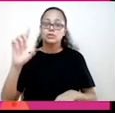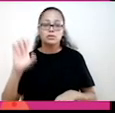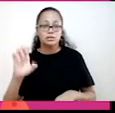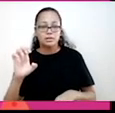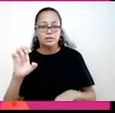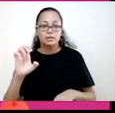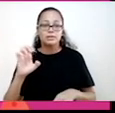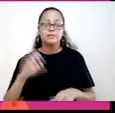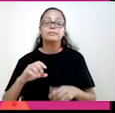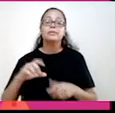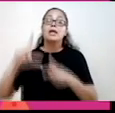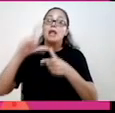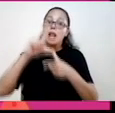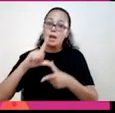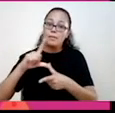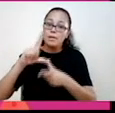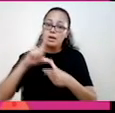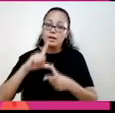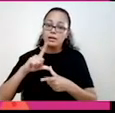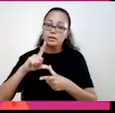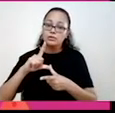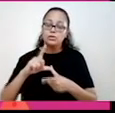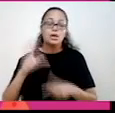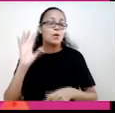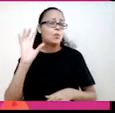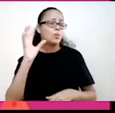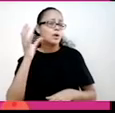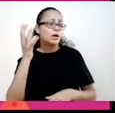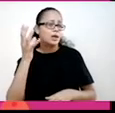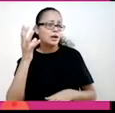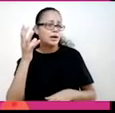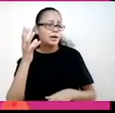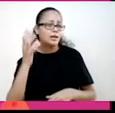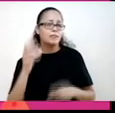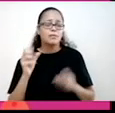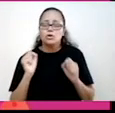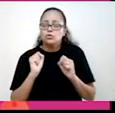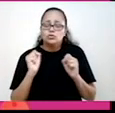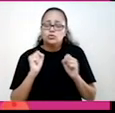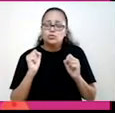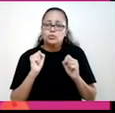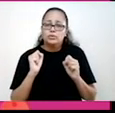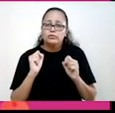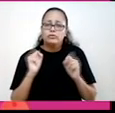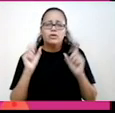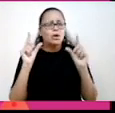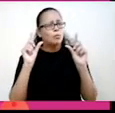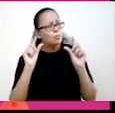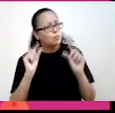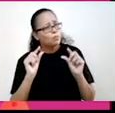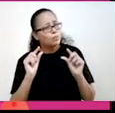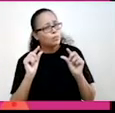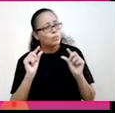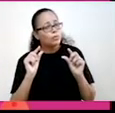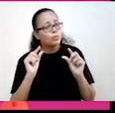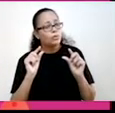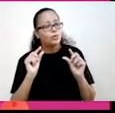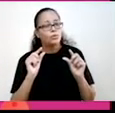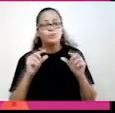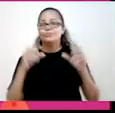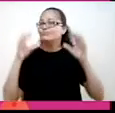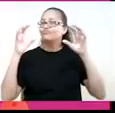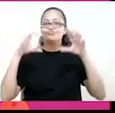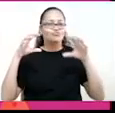Latina de clima mediterrâneo. É um clima com invernos amenos, né, não é tão frio, e úmidos, então chove